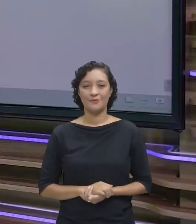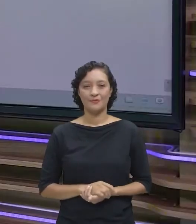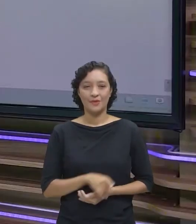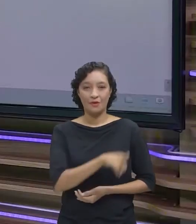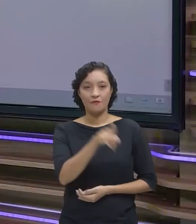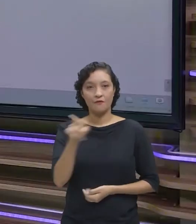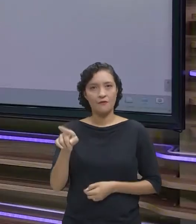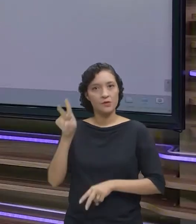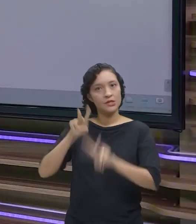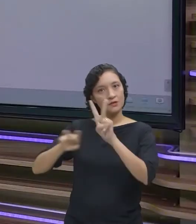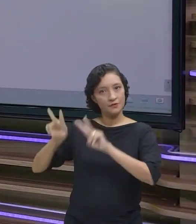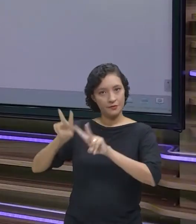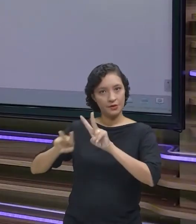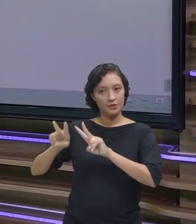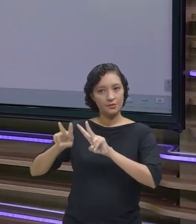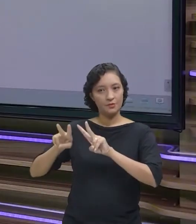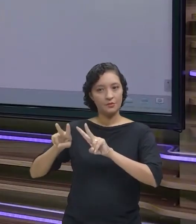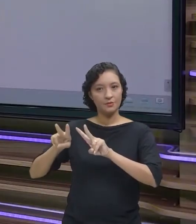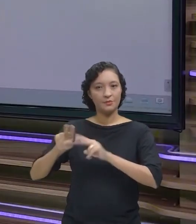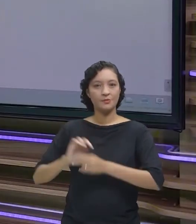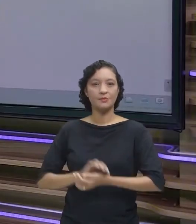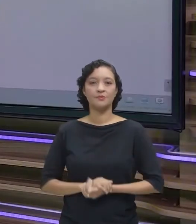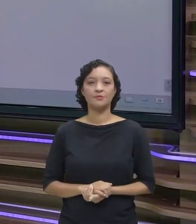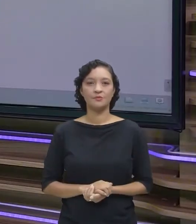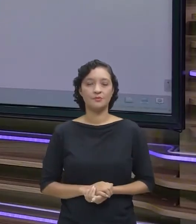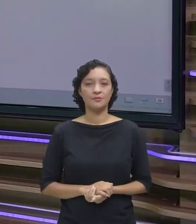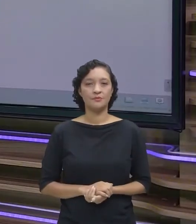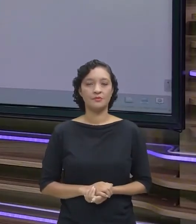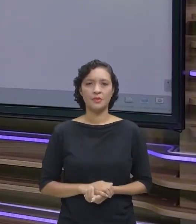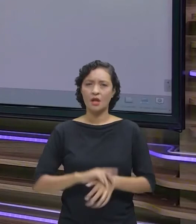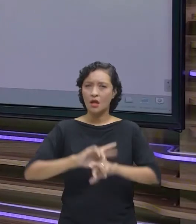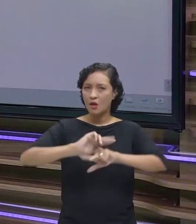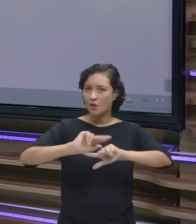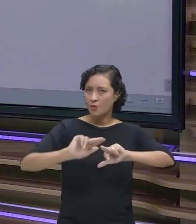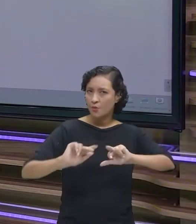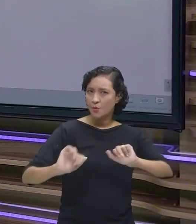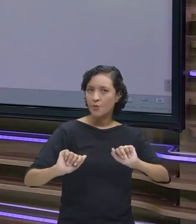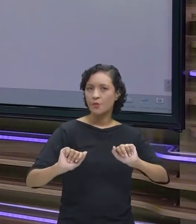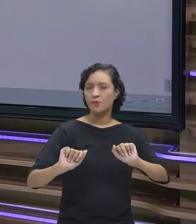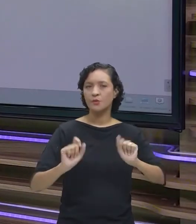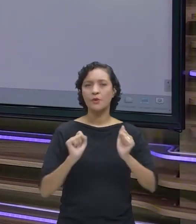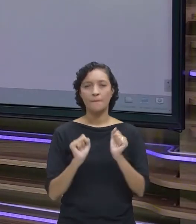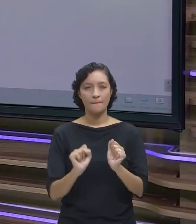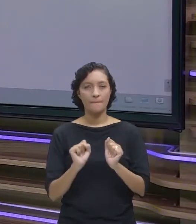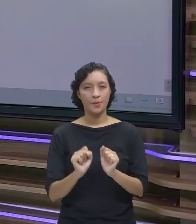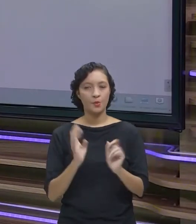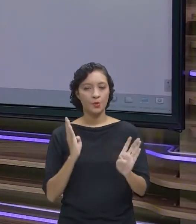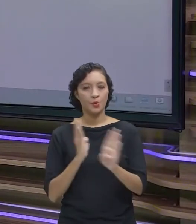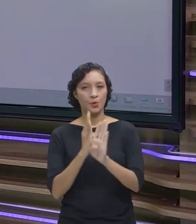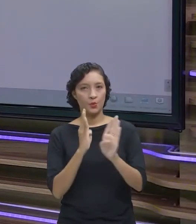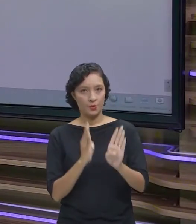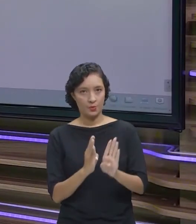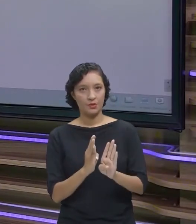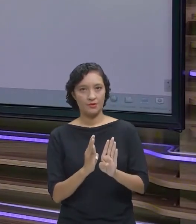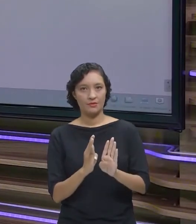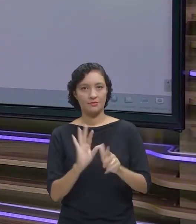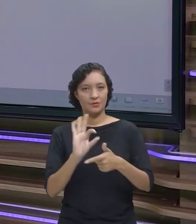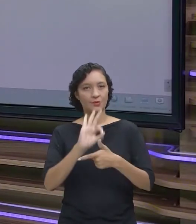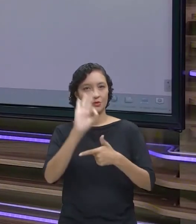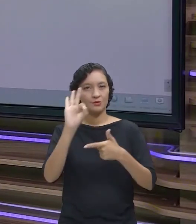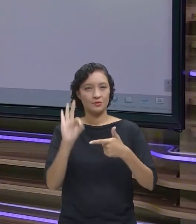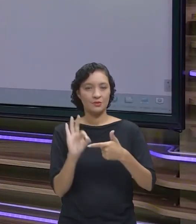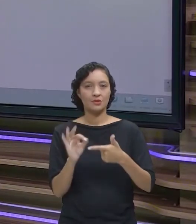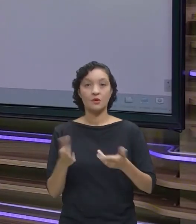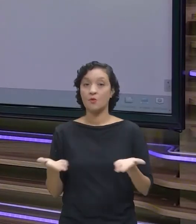Vocês observaram que as coisas que nós podemos ver com as formas, né? Hoje nós